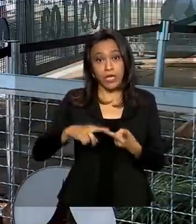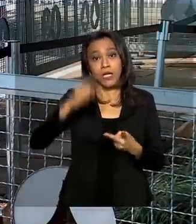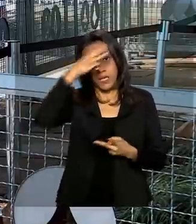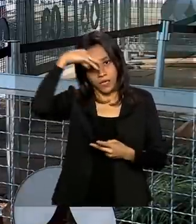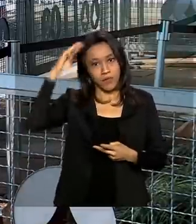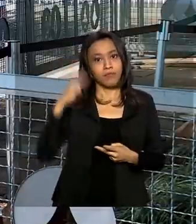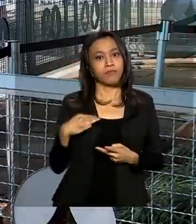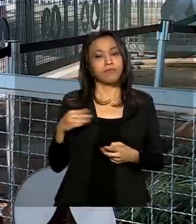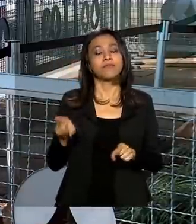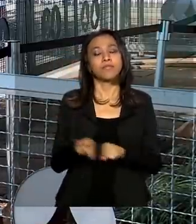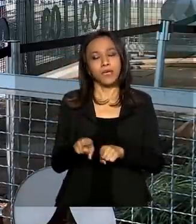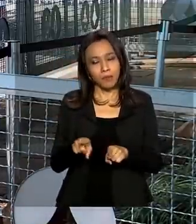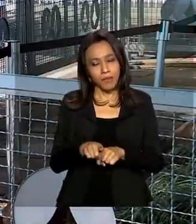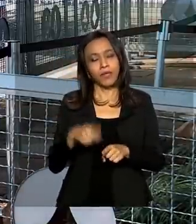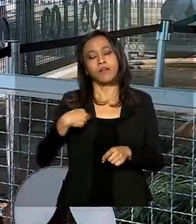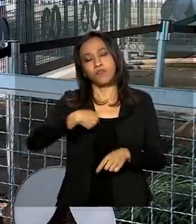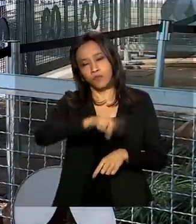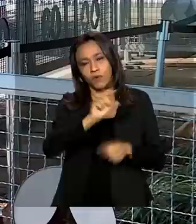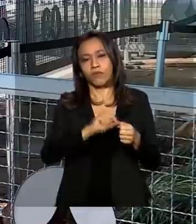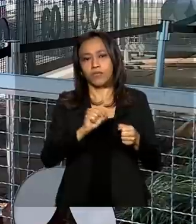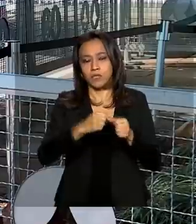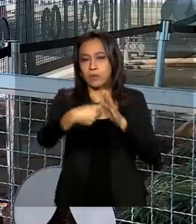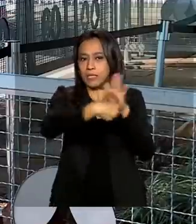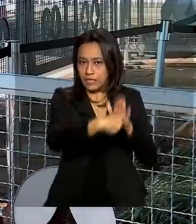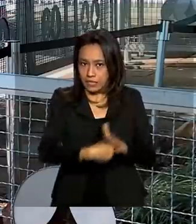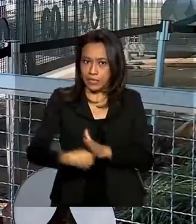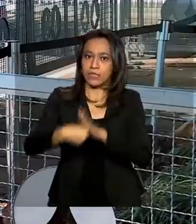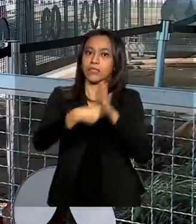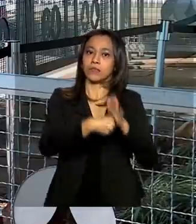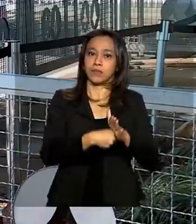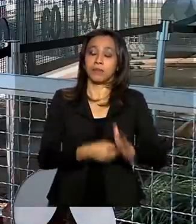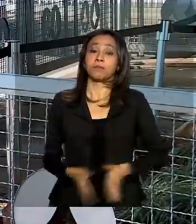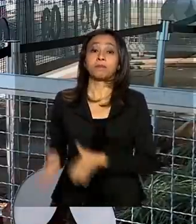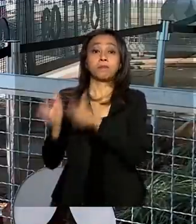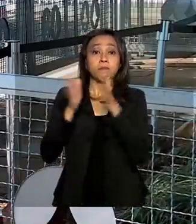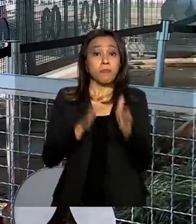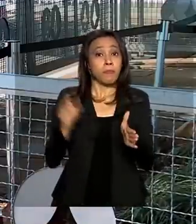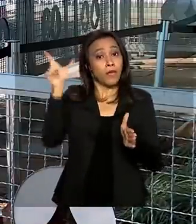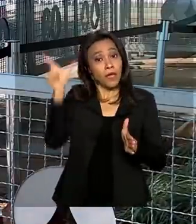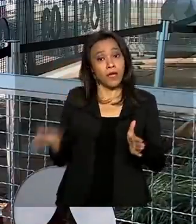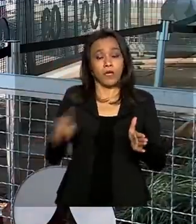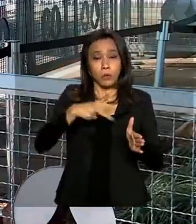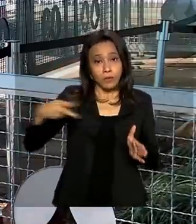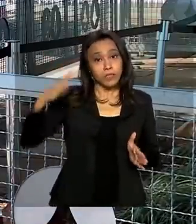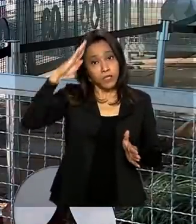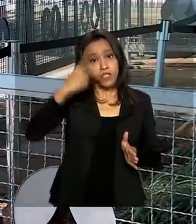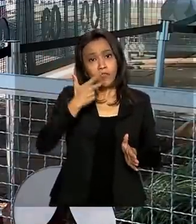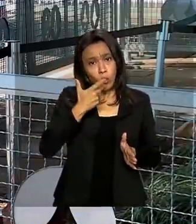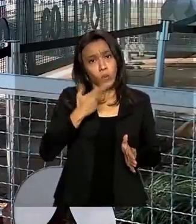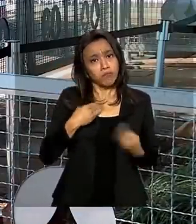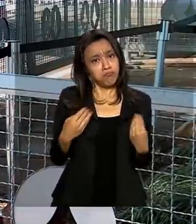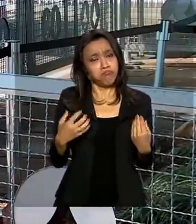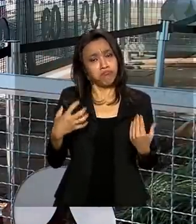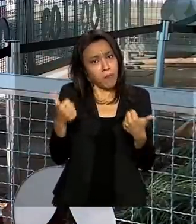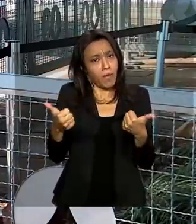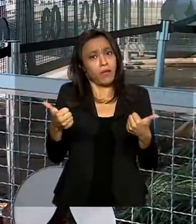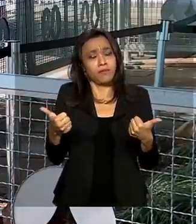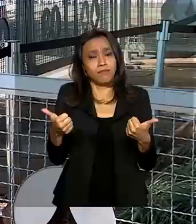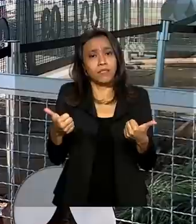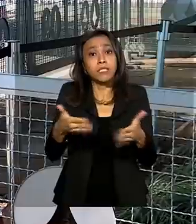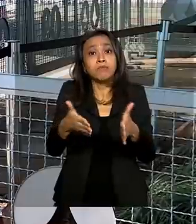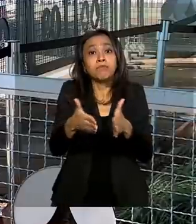michelle bolsonaro também estão fazendo os testes e o presidente reforçou que está bem e pediu